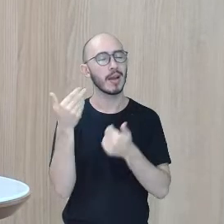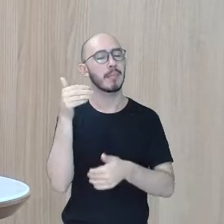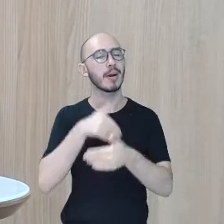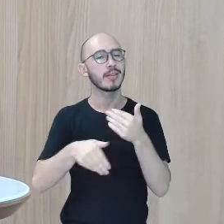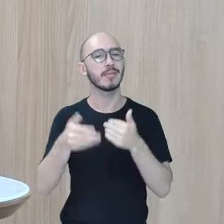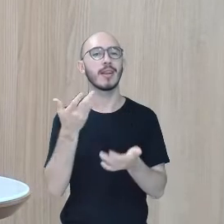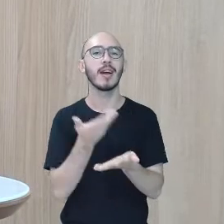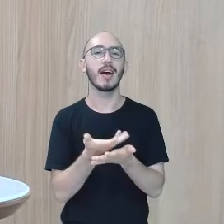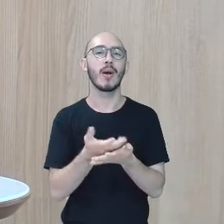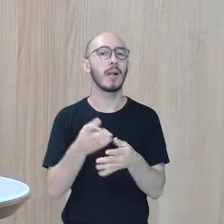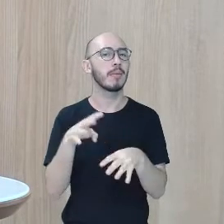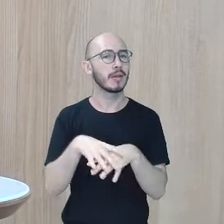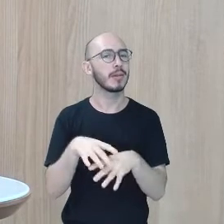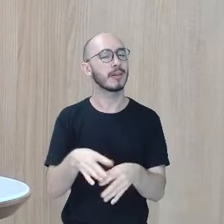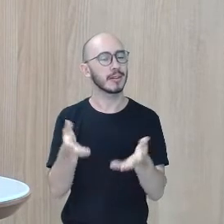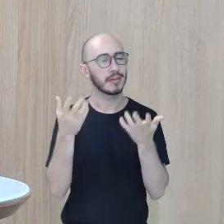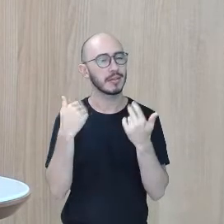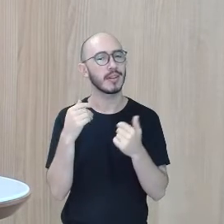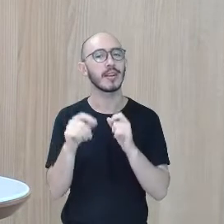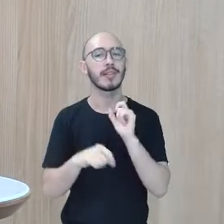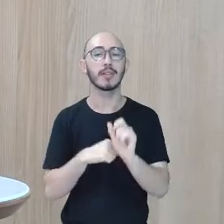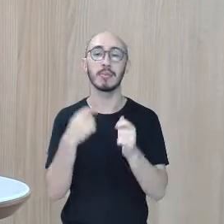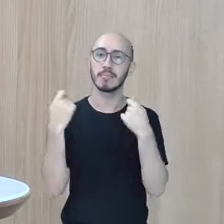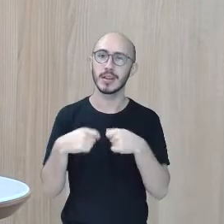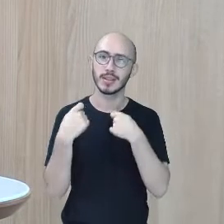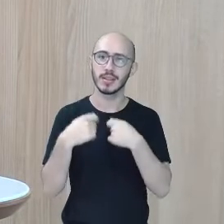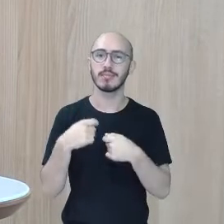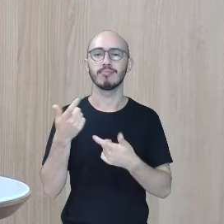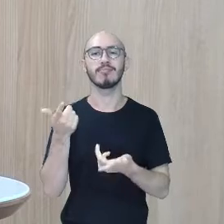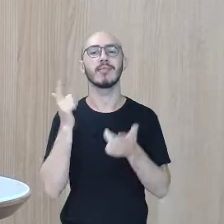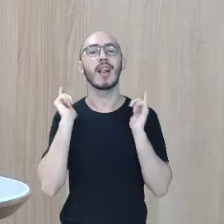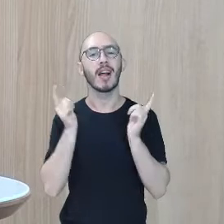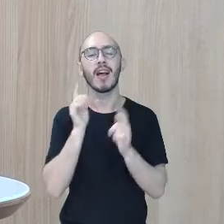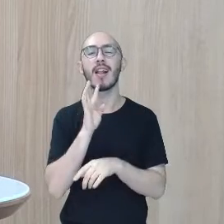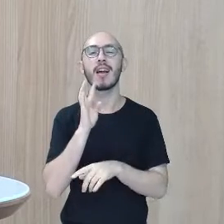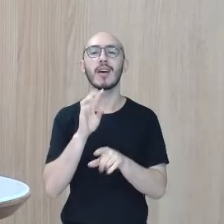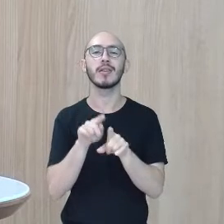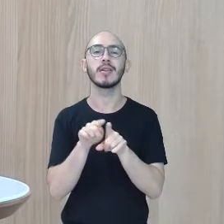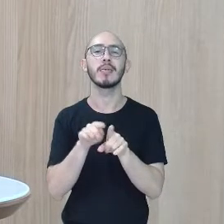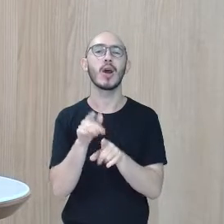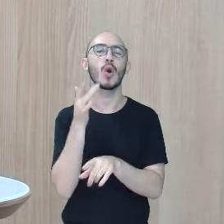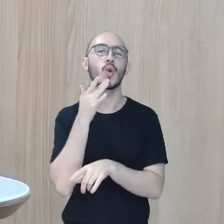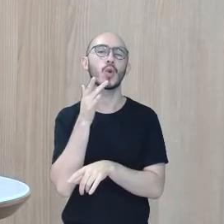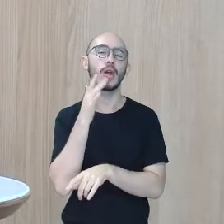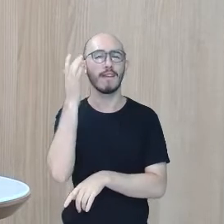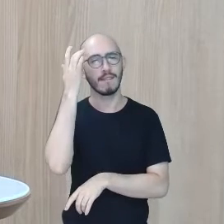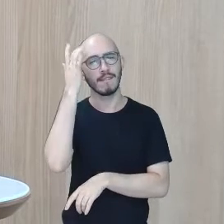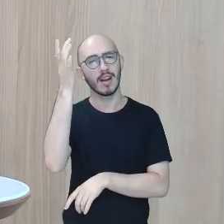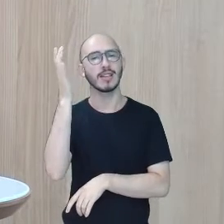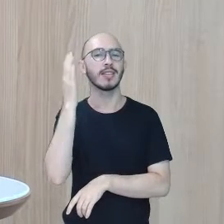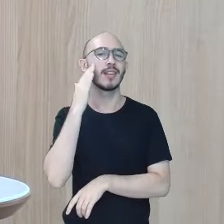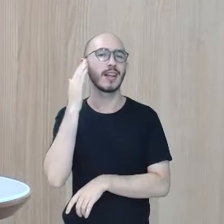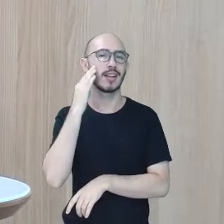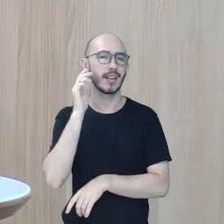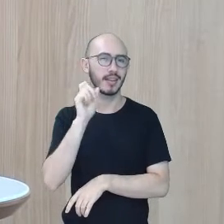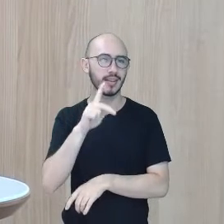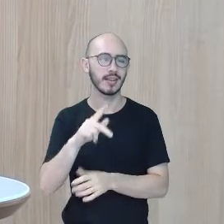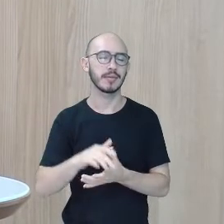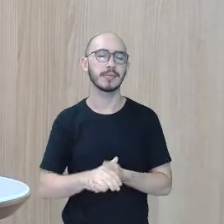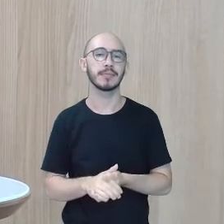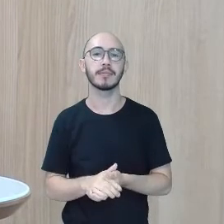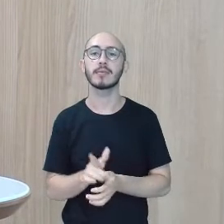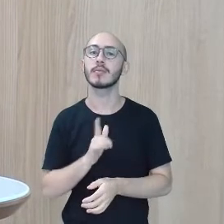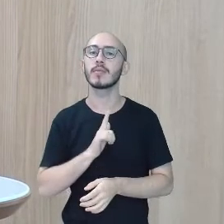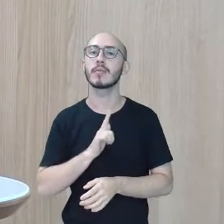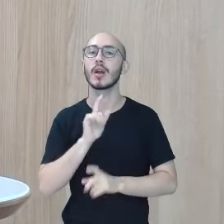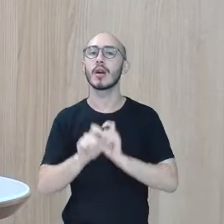de matemática, meu povo. Tem que vir, porque além de divertida, é muito gostoso e fácil de entender. Então, aqui a